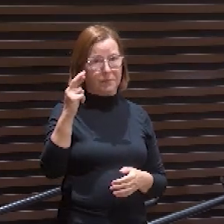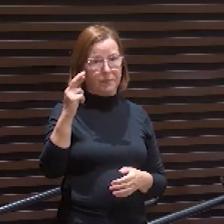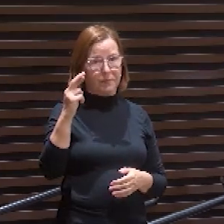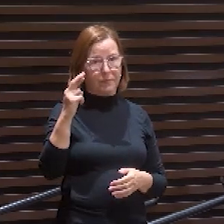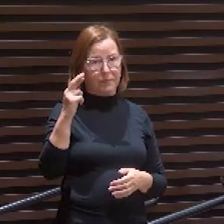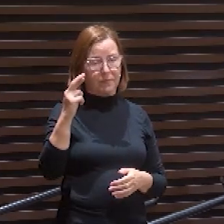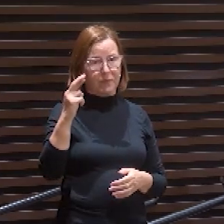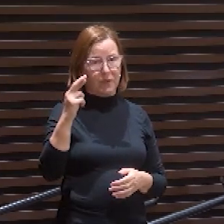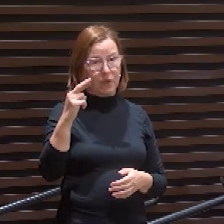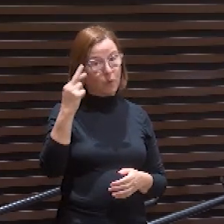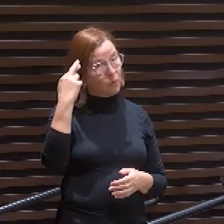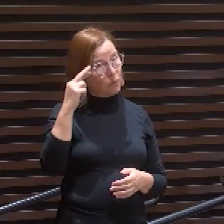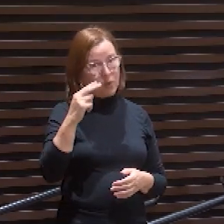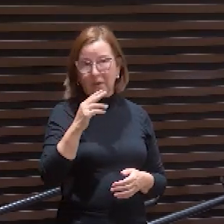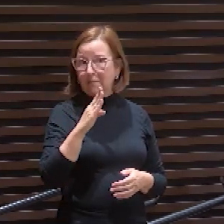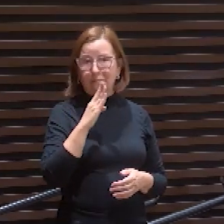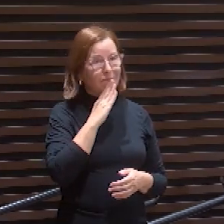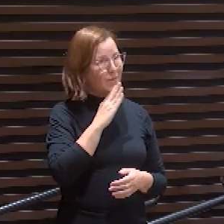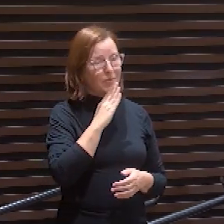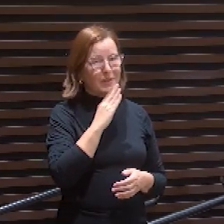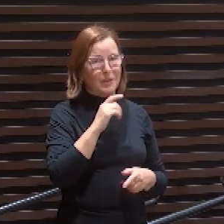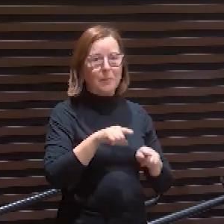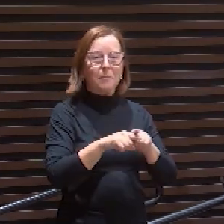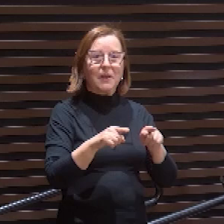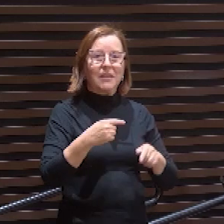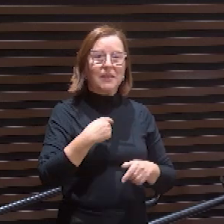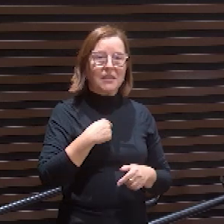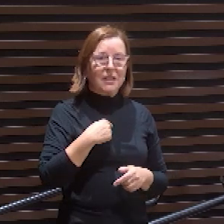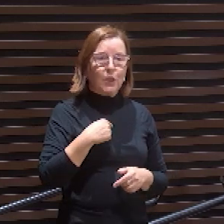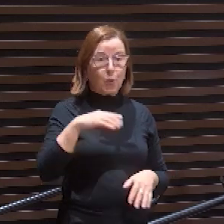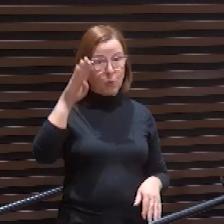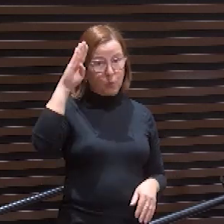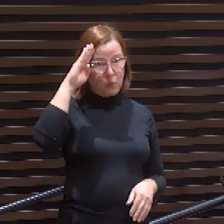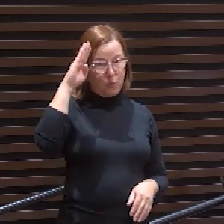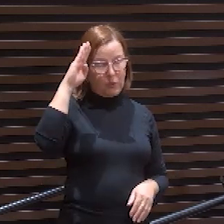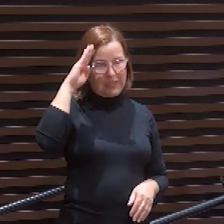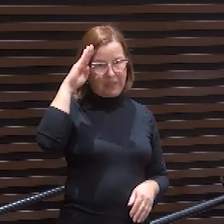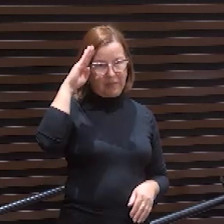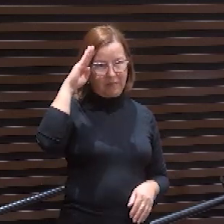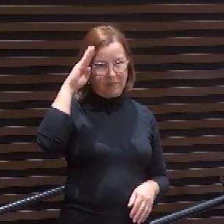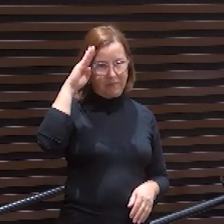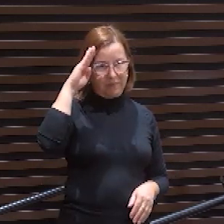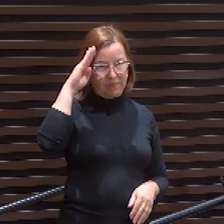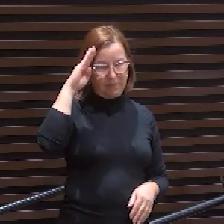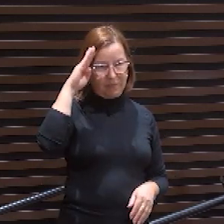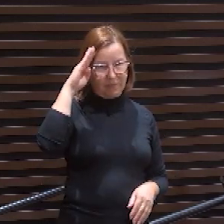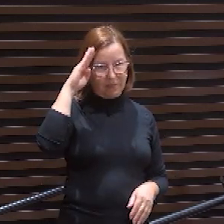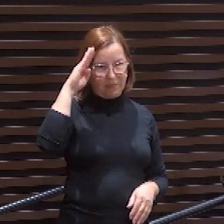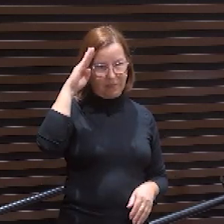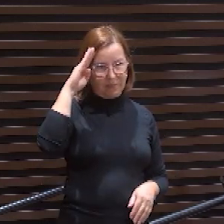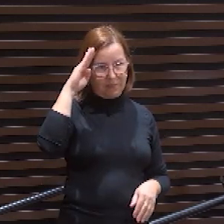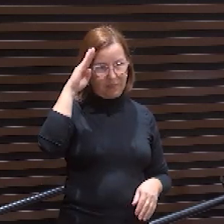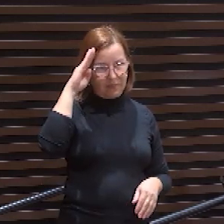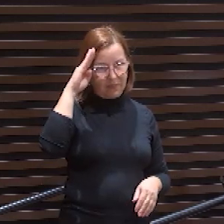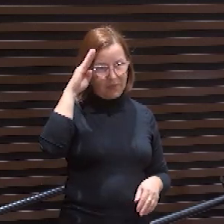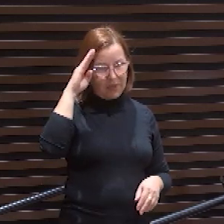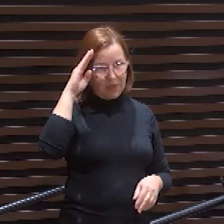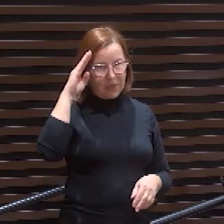o senhor não me conhece, mas eu sou o soldado por quem seu filho deu a